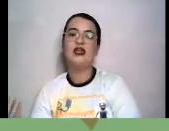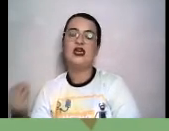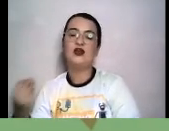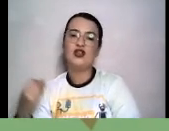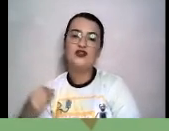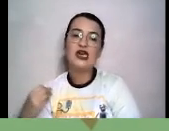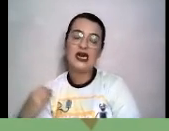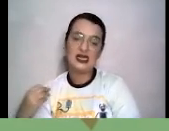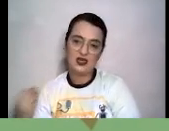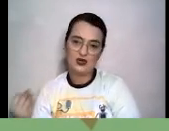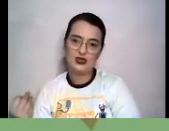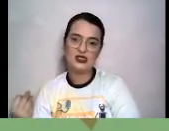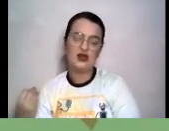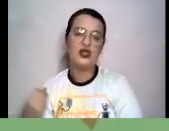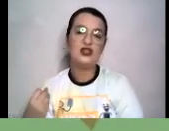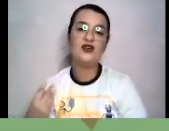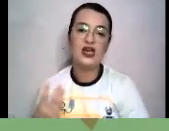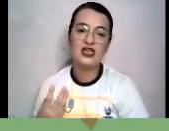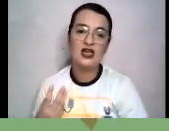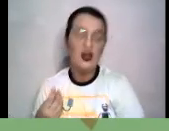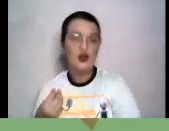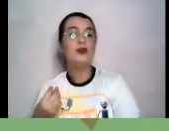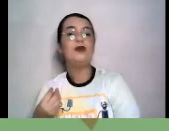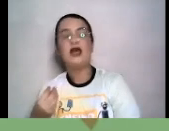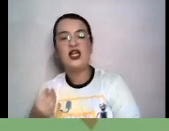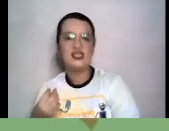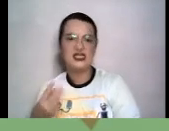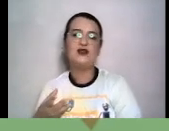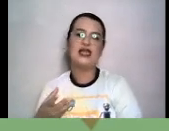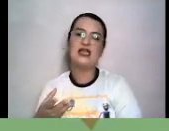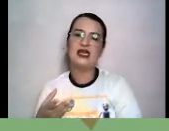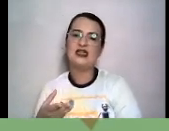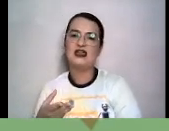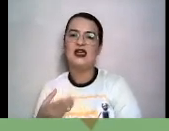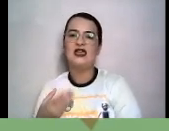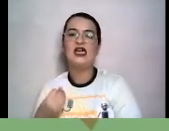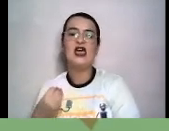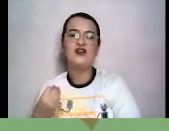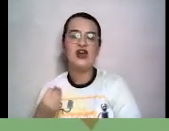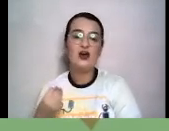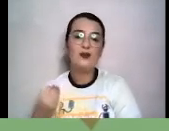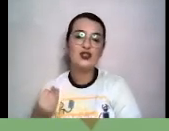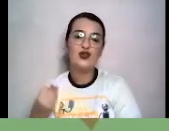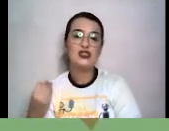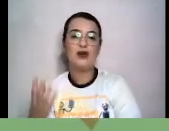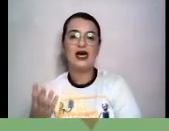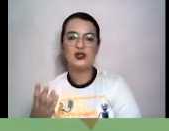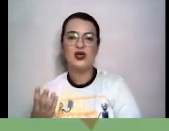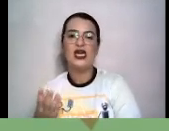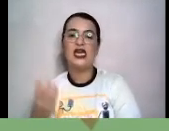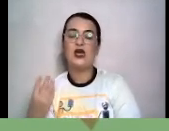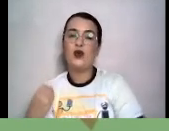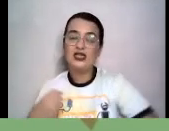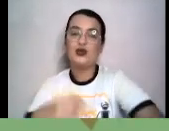socialismo, que os soviéticos, a União Soviética foi o primeiro a lançar o satélite, né, e a enviar uma pessoa ao